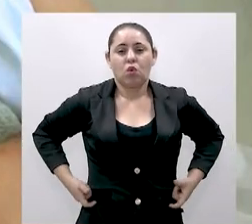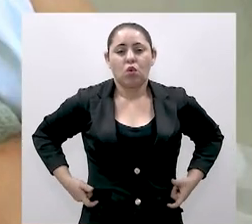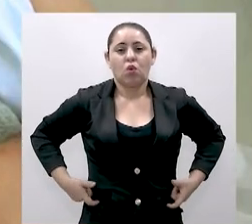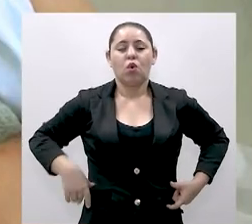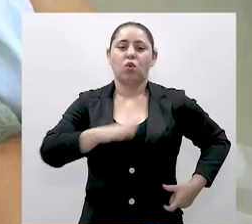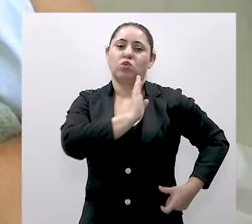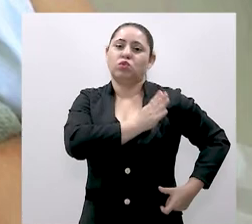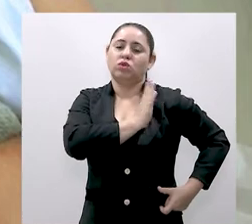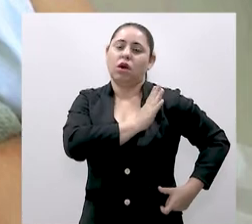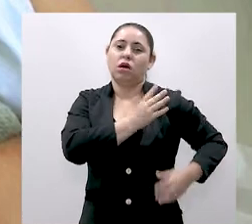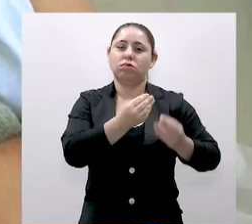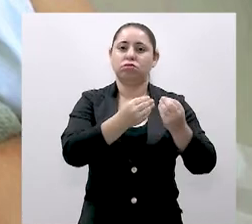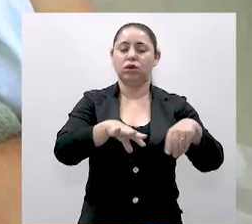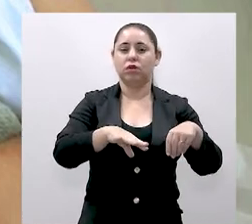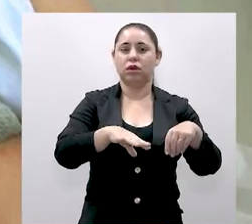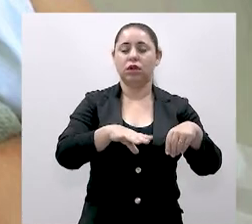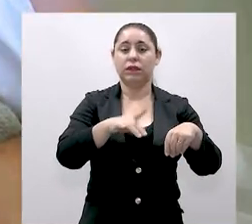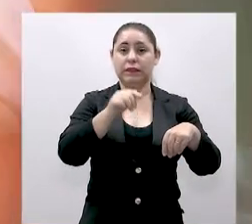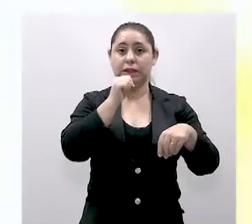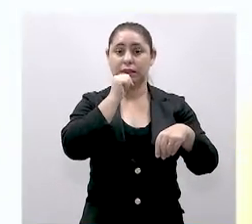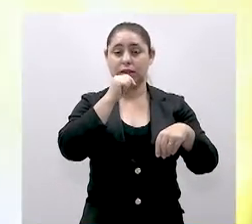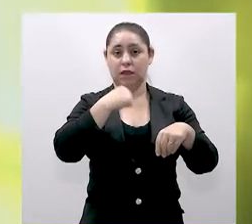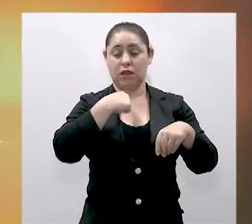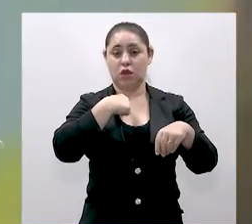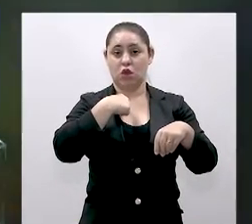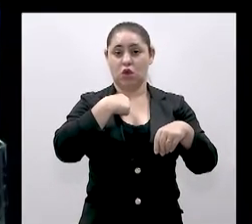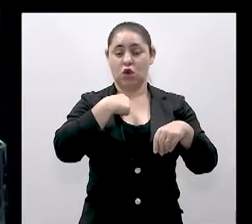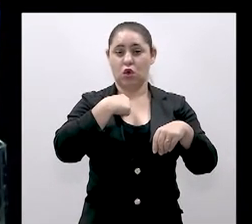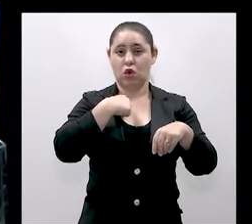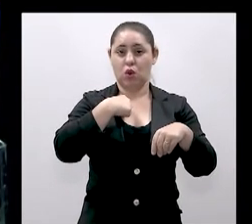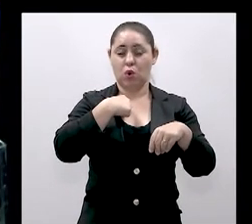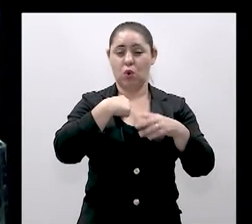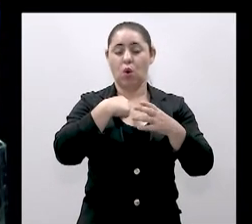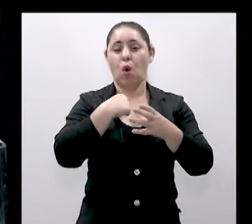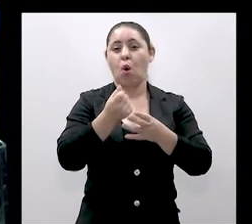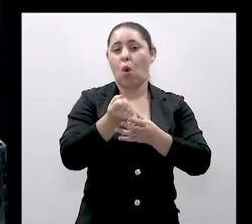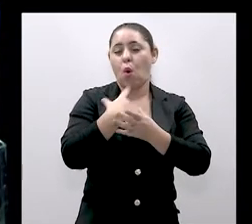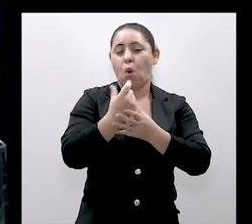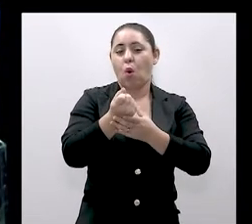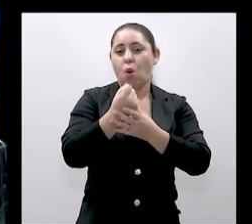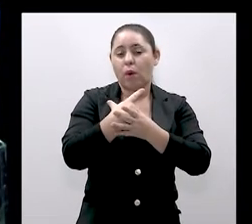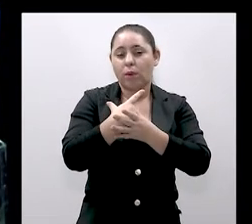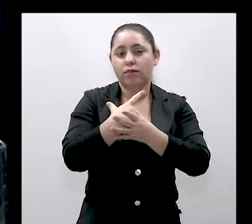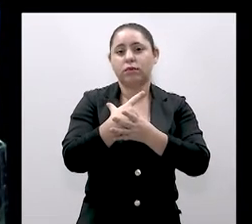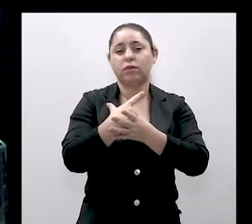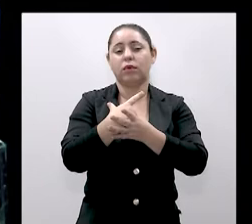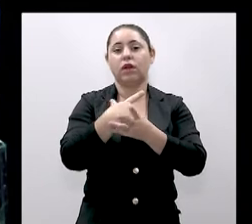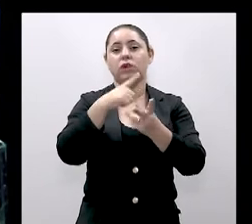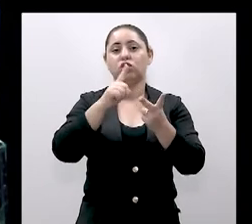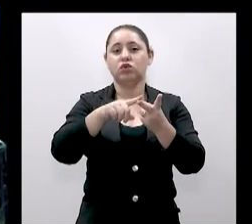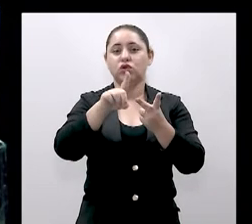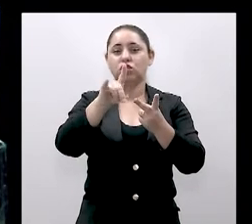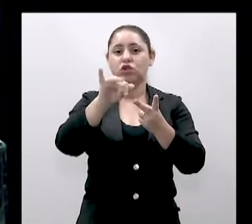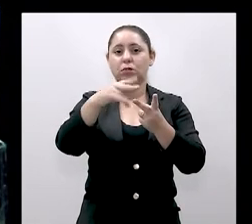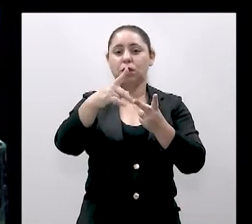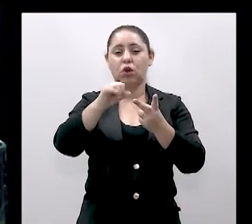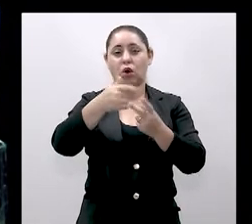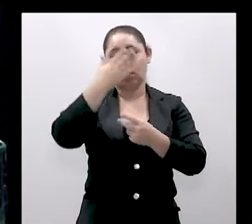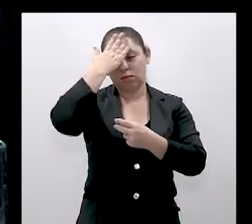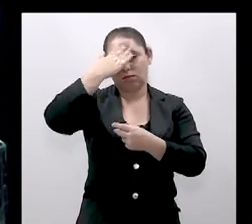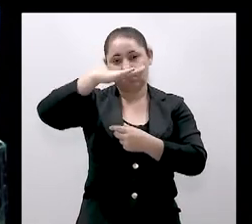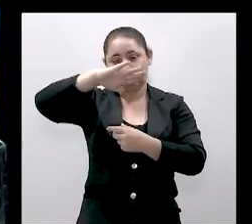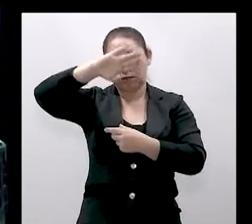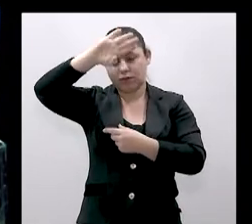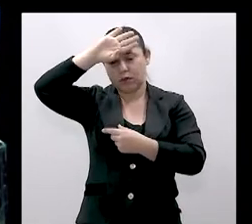fígado nos rins no coração eu fui fazendo tratado com antibiótico com corticóide com